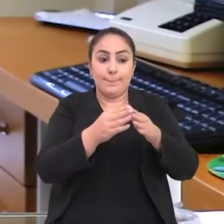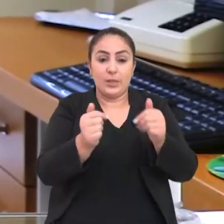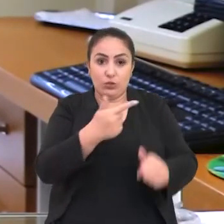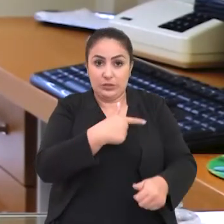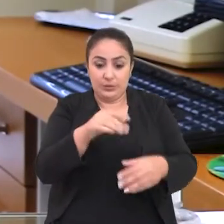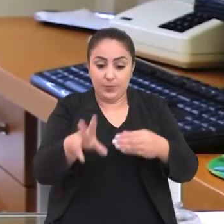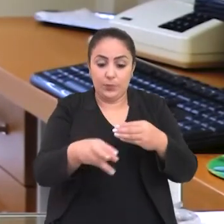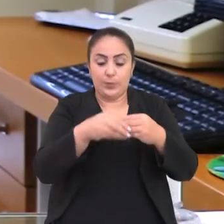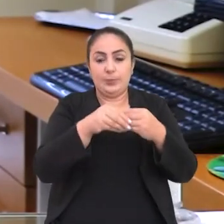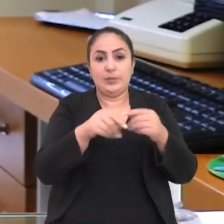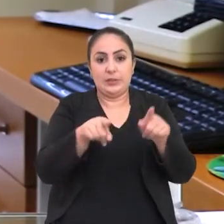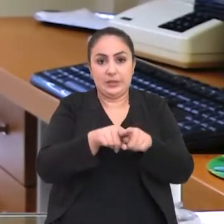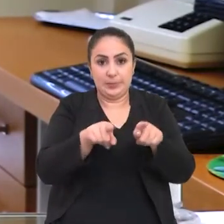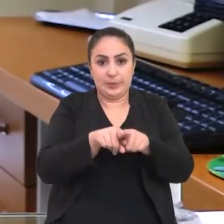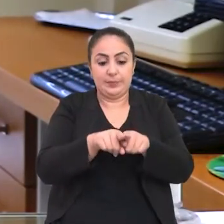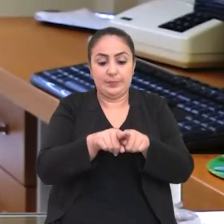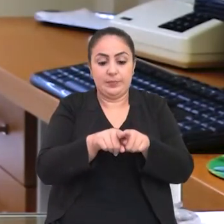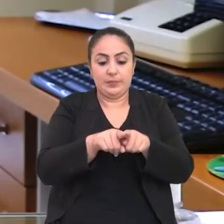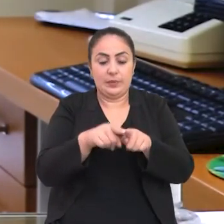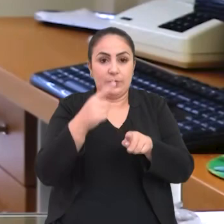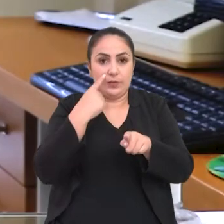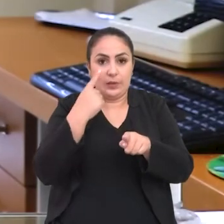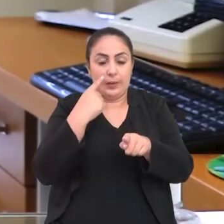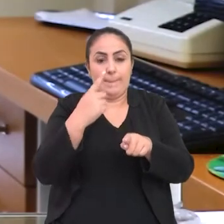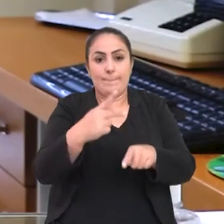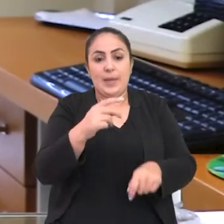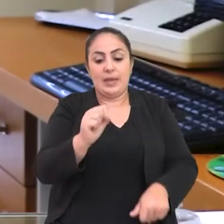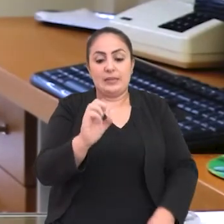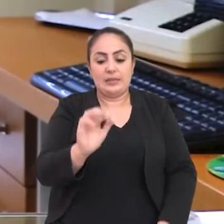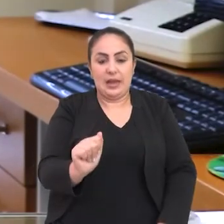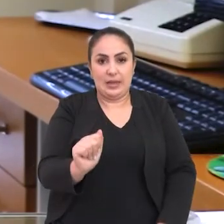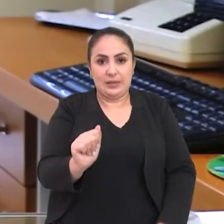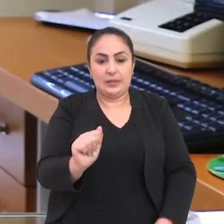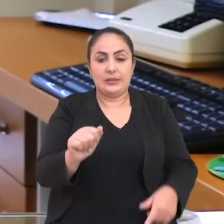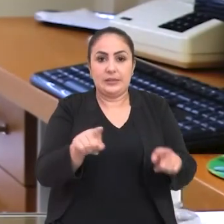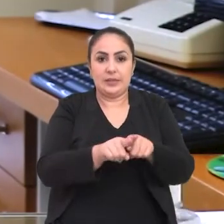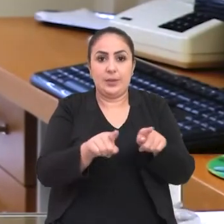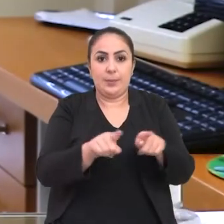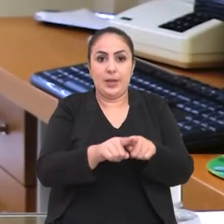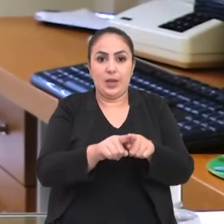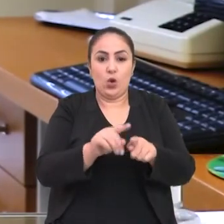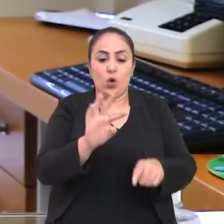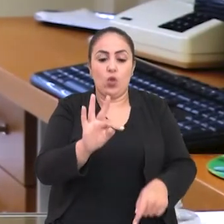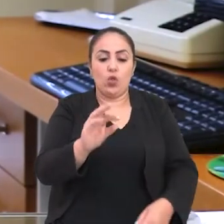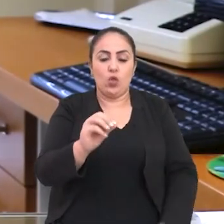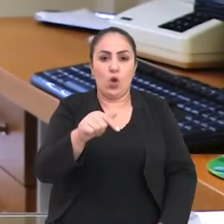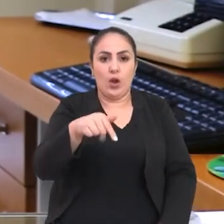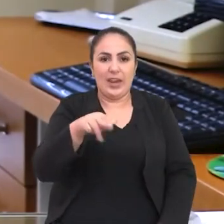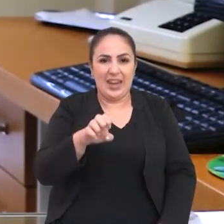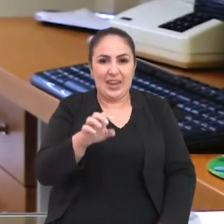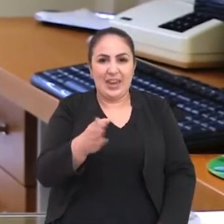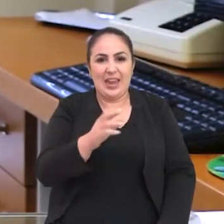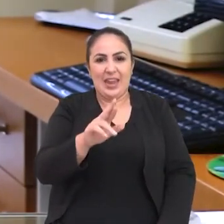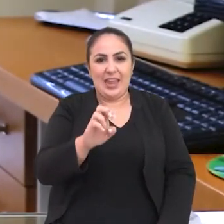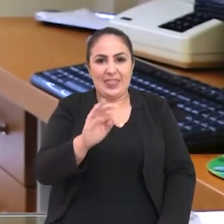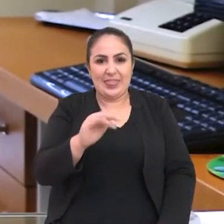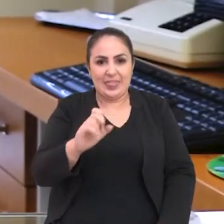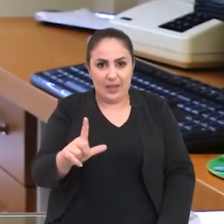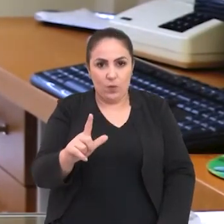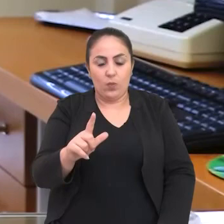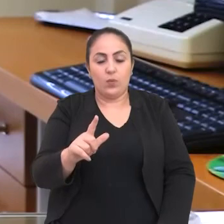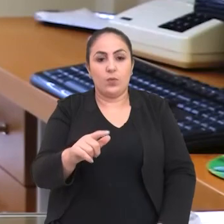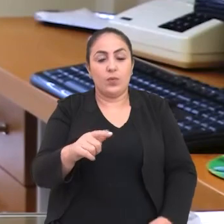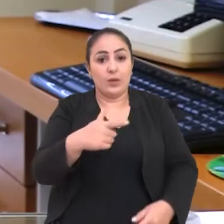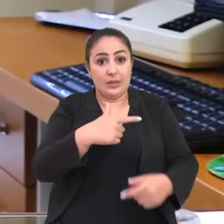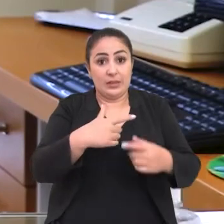paciente, pedir exames complementares, dentre esses o PSA, e o toque retal, que é um exame